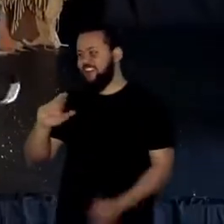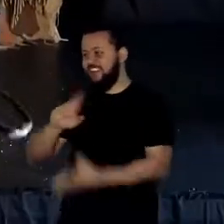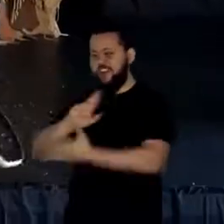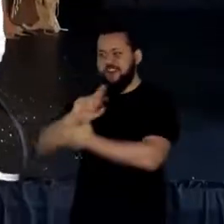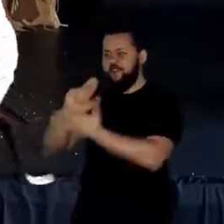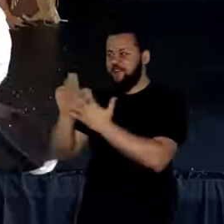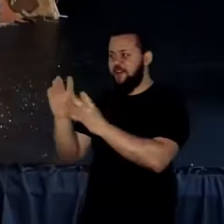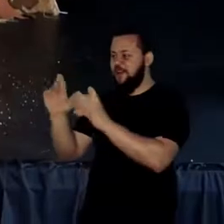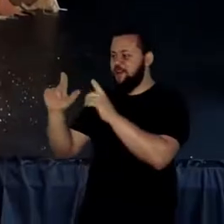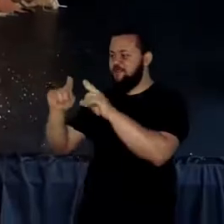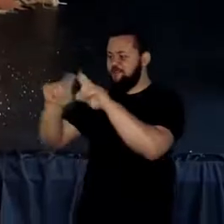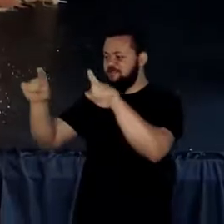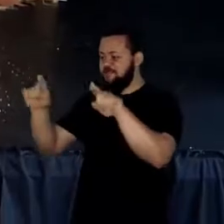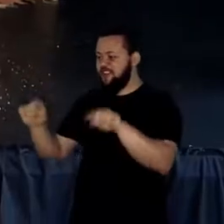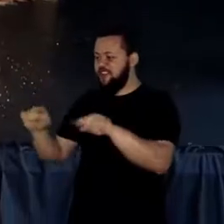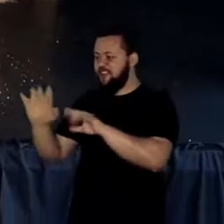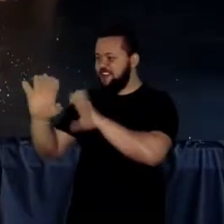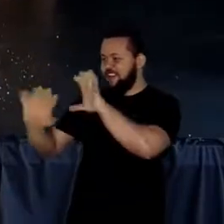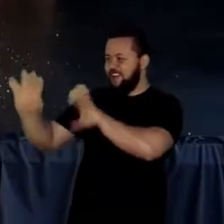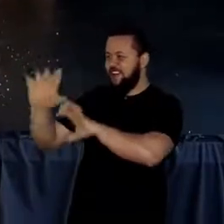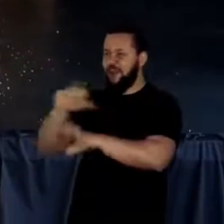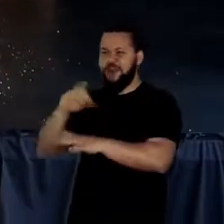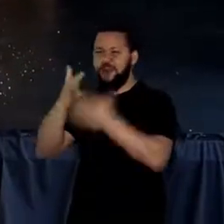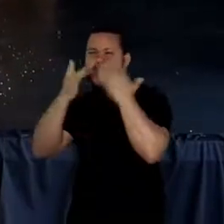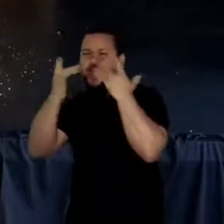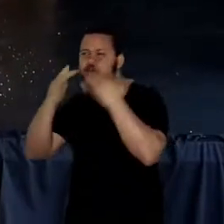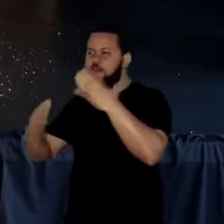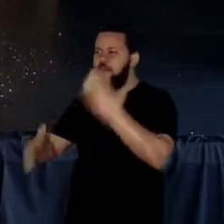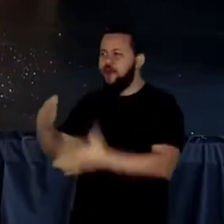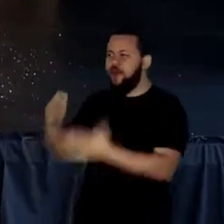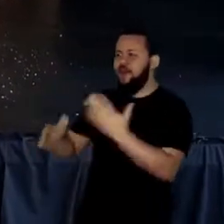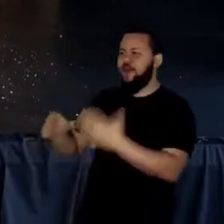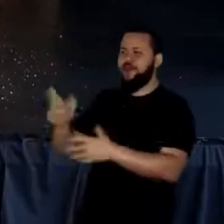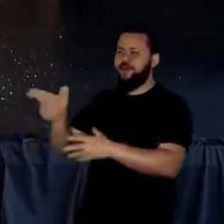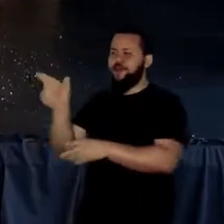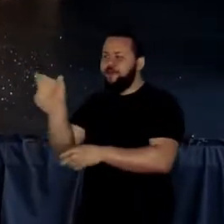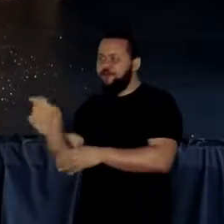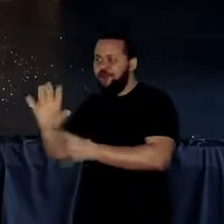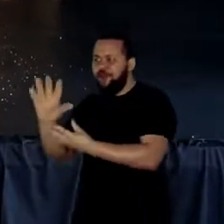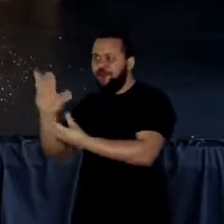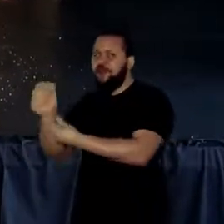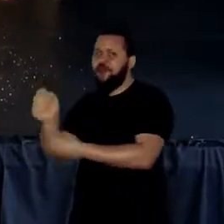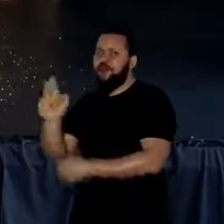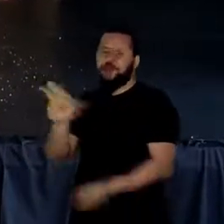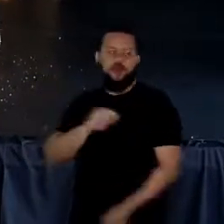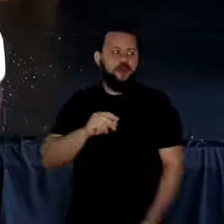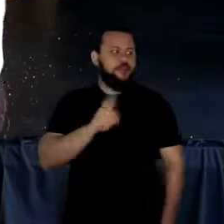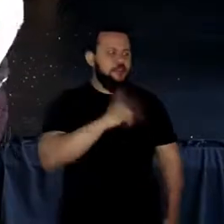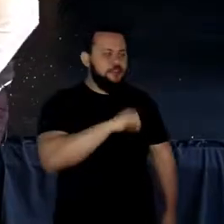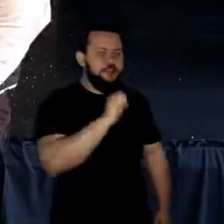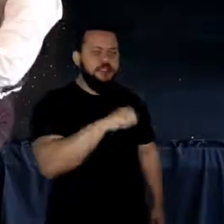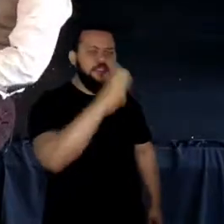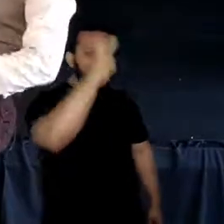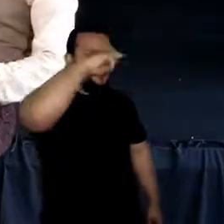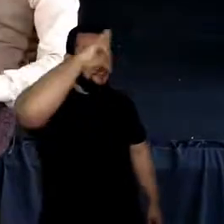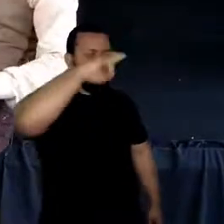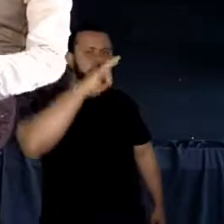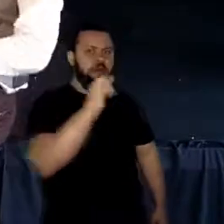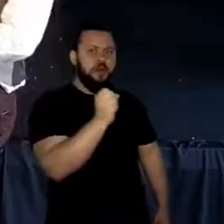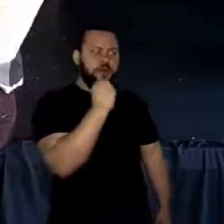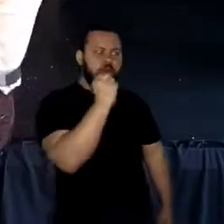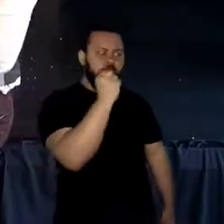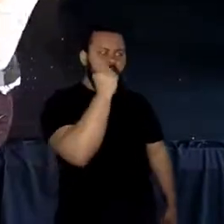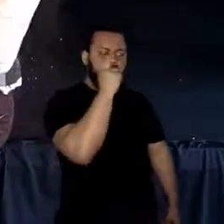bonecos, né? Às vezes é só uma coisa externa, né? Passa sempre pelo bonequeiro. É, mas essa história é muito forte, né?